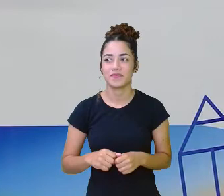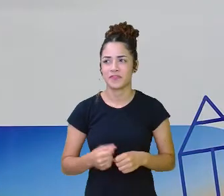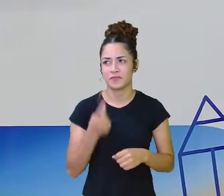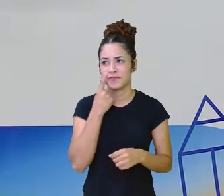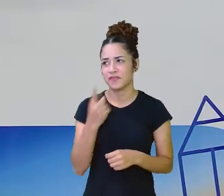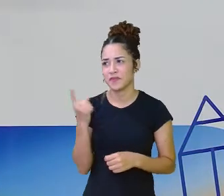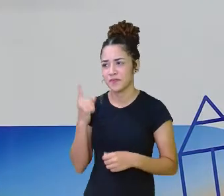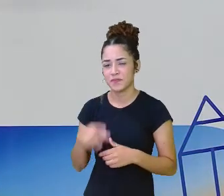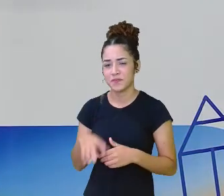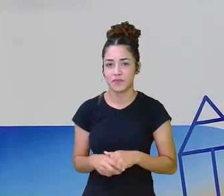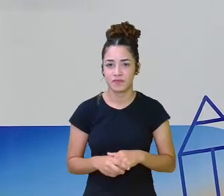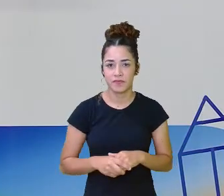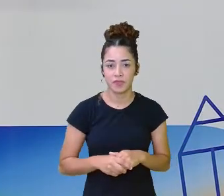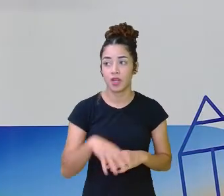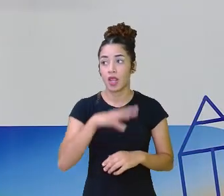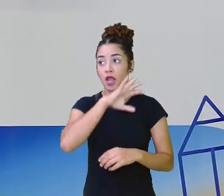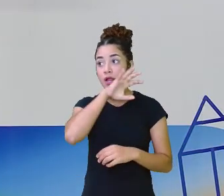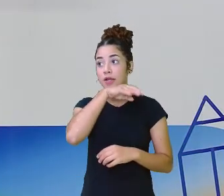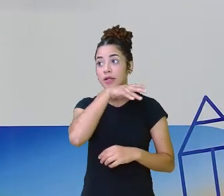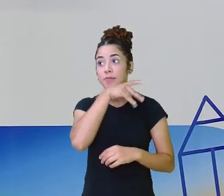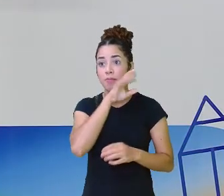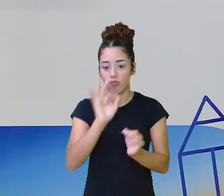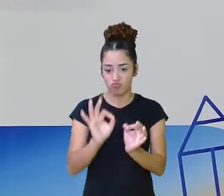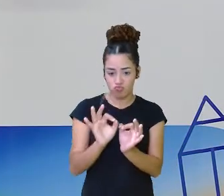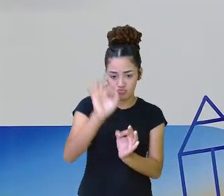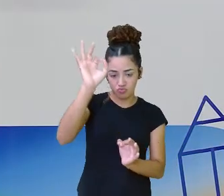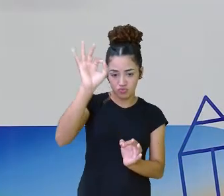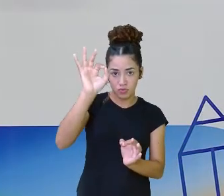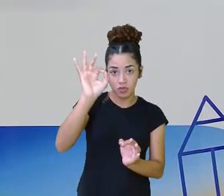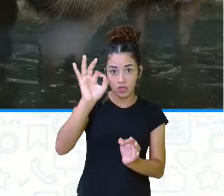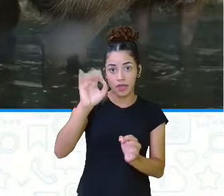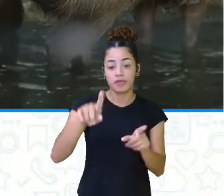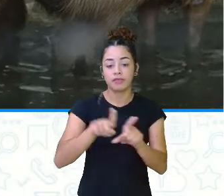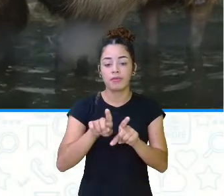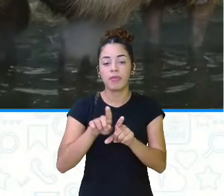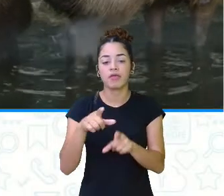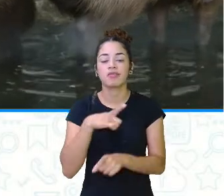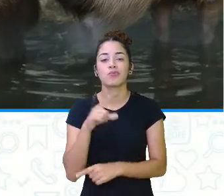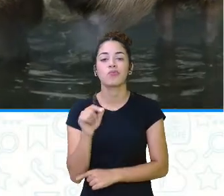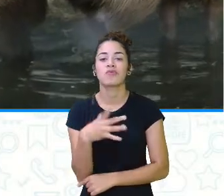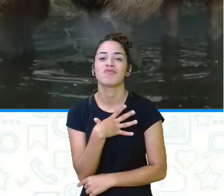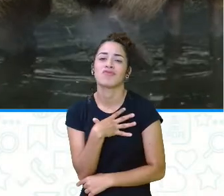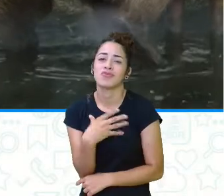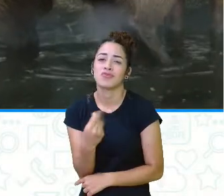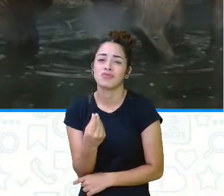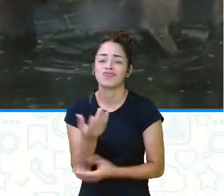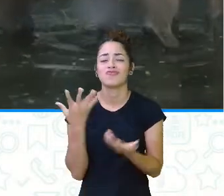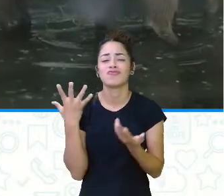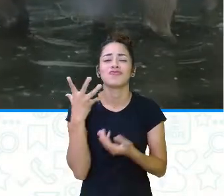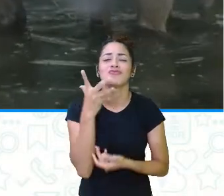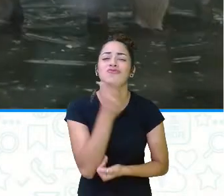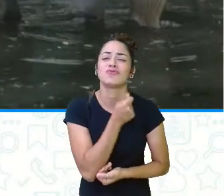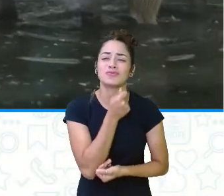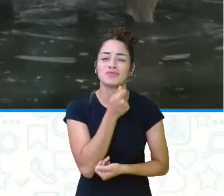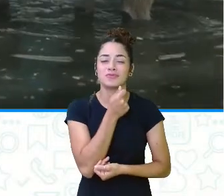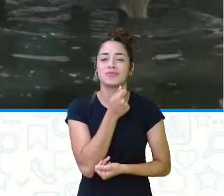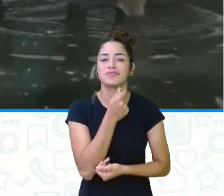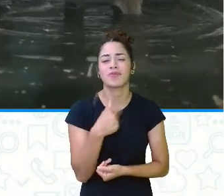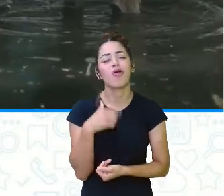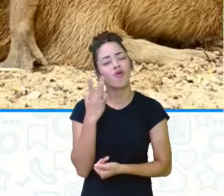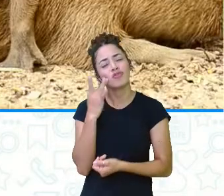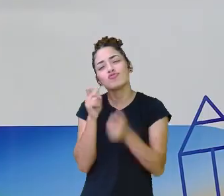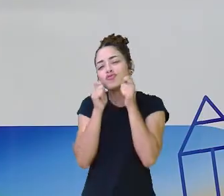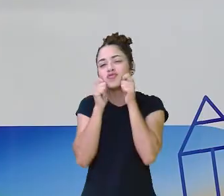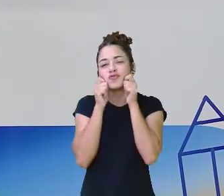gente tá vendo, ó, o animal maiorzinho com o seu filhotinho do lado. É tão bonitinho, gente. Eu acho a